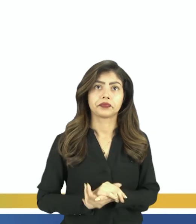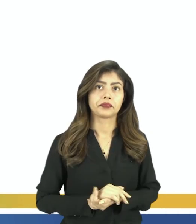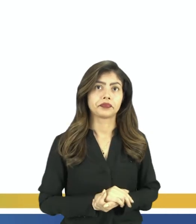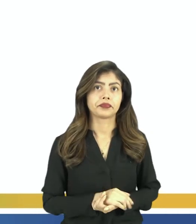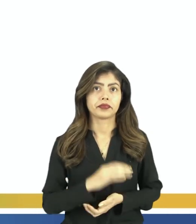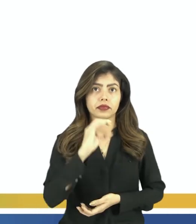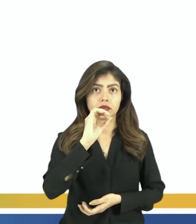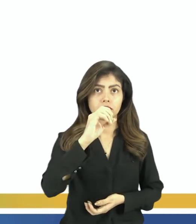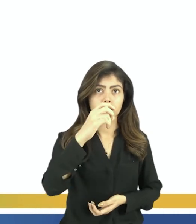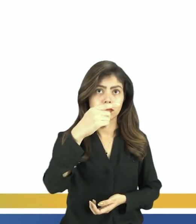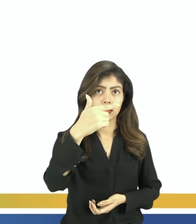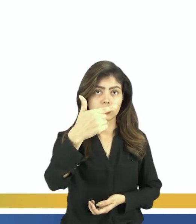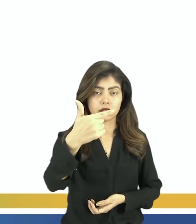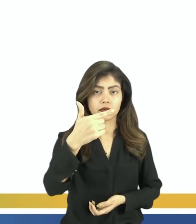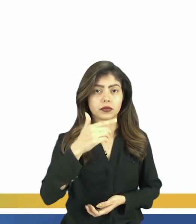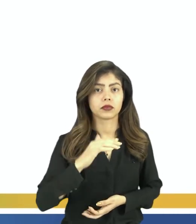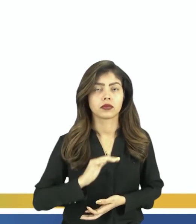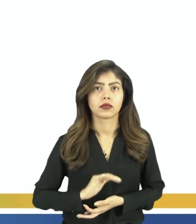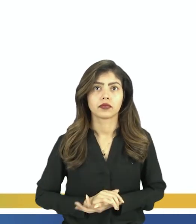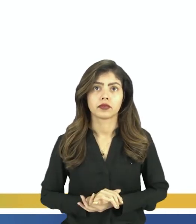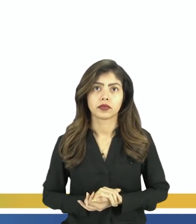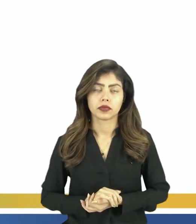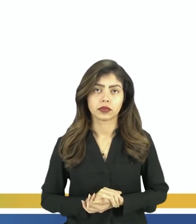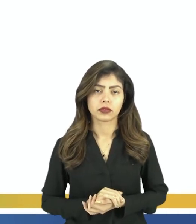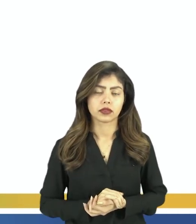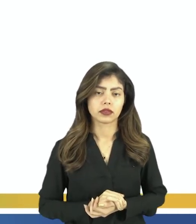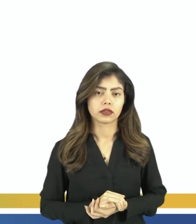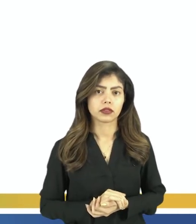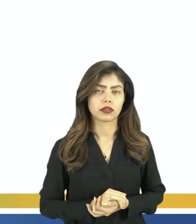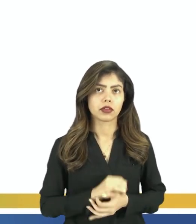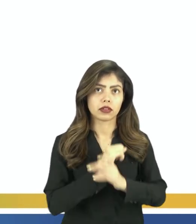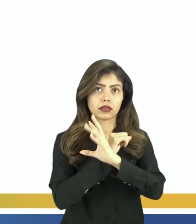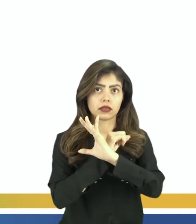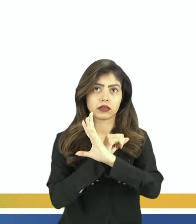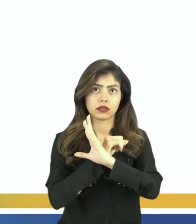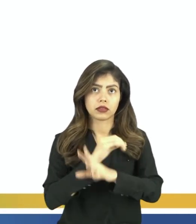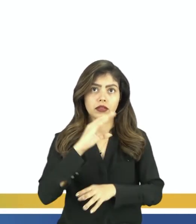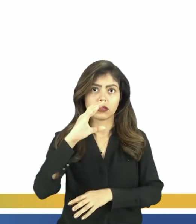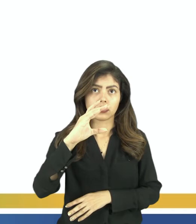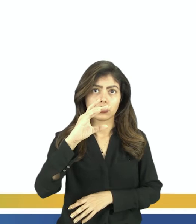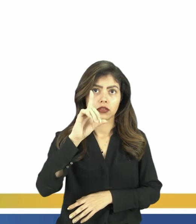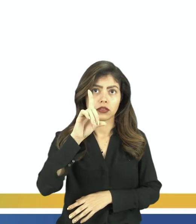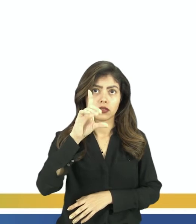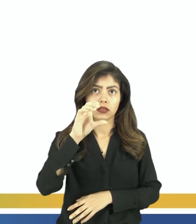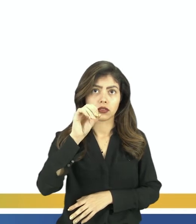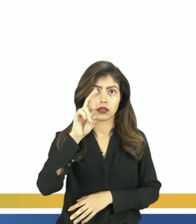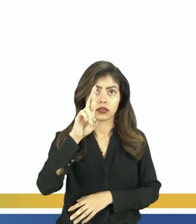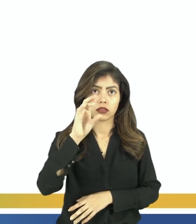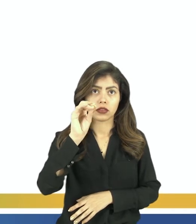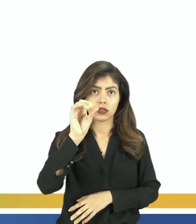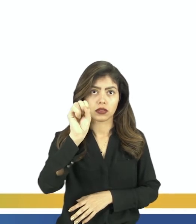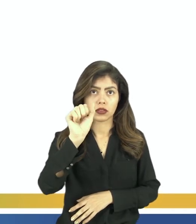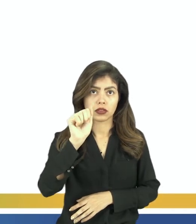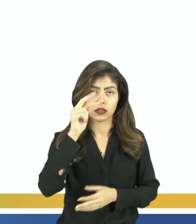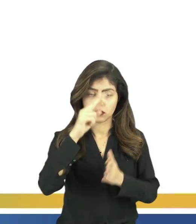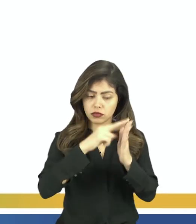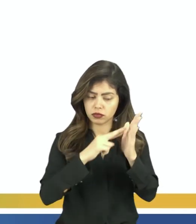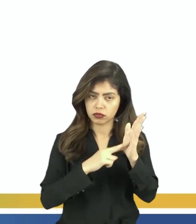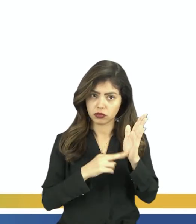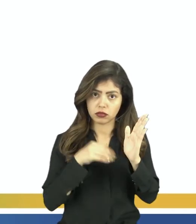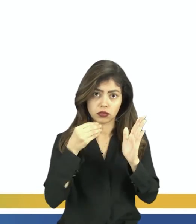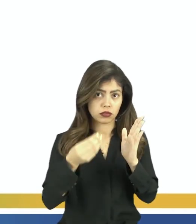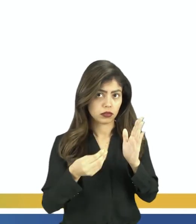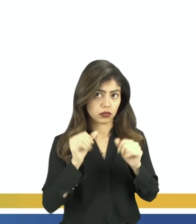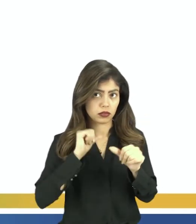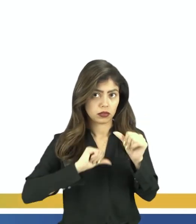exemplo aqui, ó, antes tinha 3, agora tem 2. Então, ficou ácido cloroso. Como está aqui na regrinha,